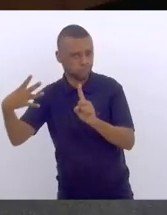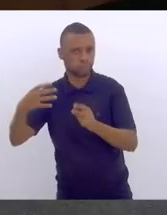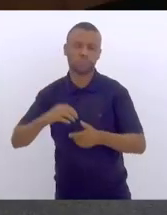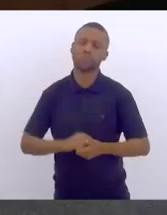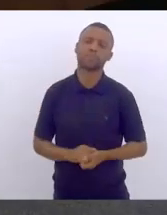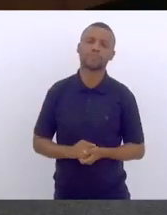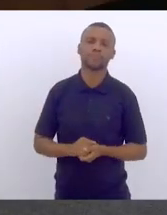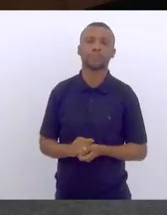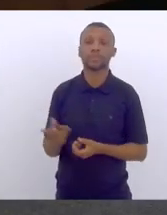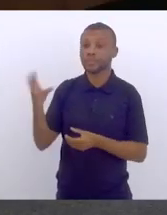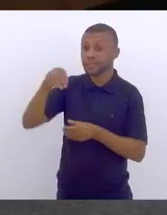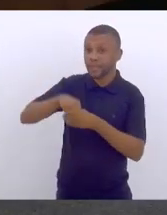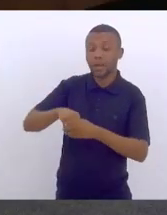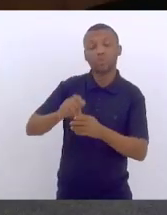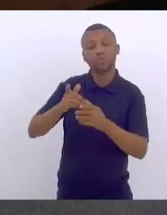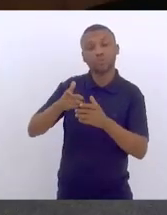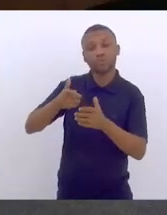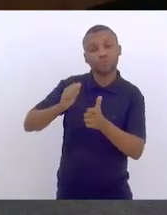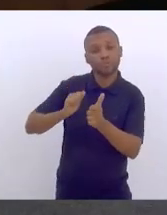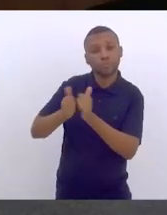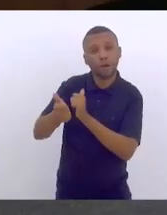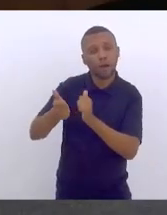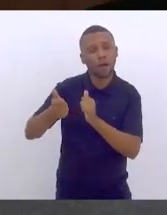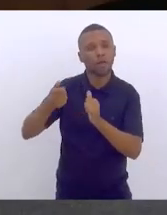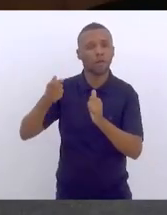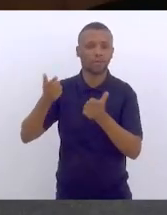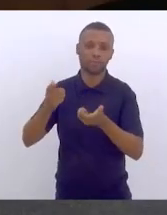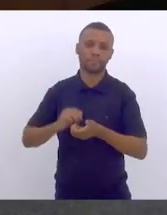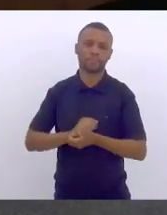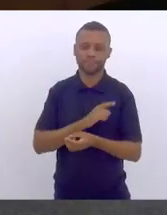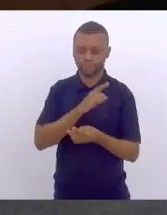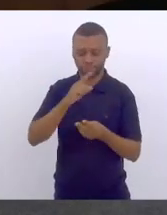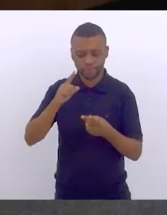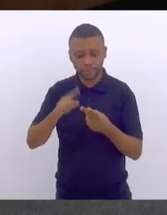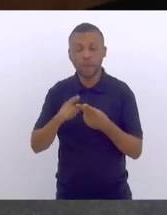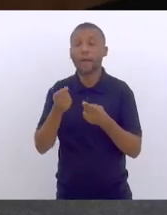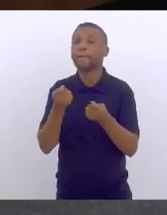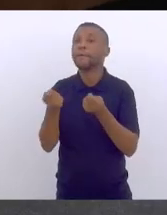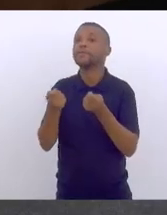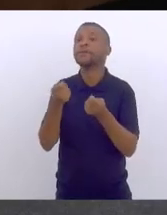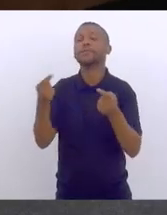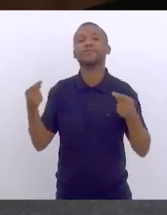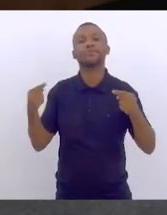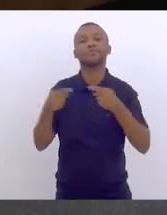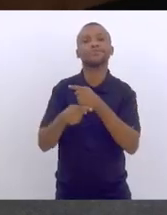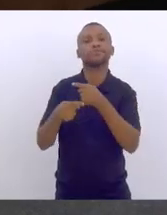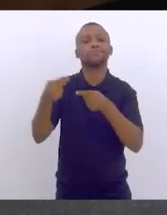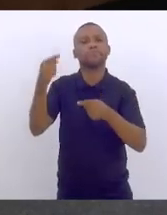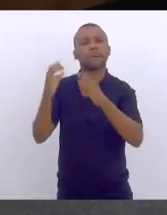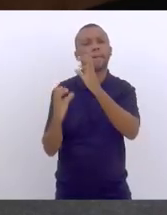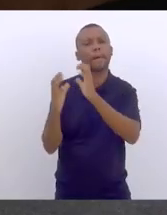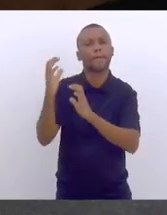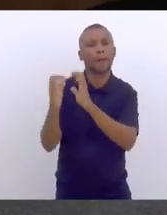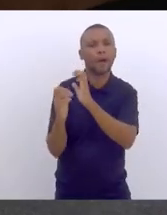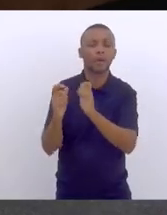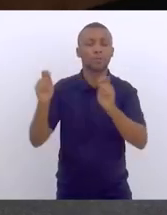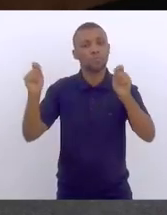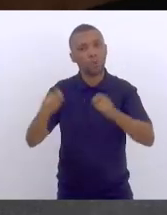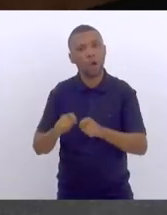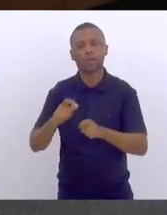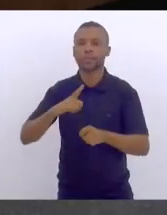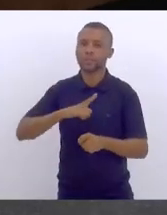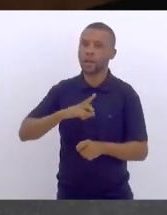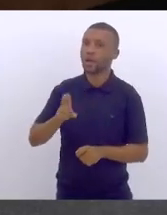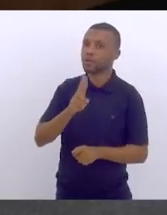LGBTQIA+, nos eventos esportivos. 2. Mediação de conflitos, que poderão ser utilizados para oficinas de